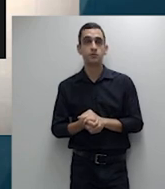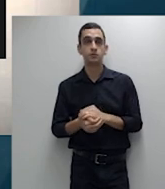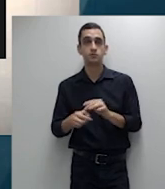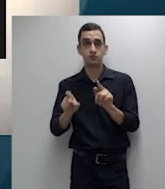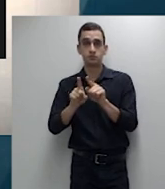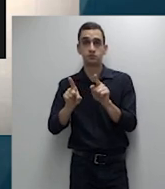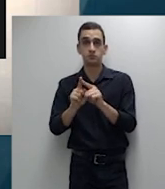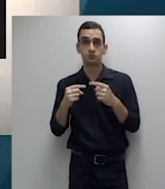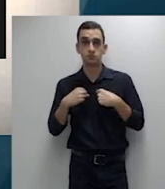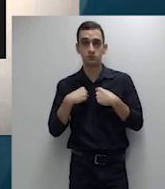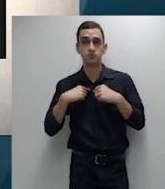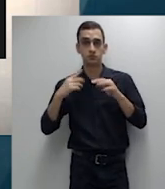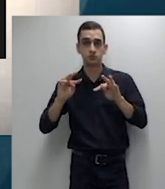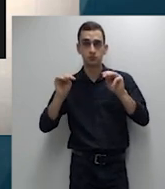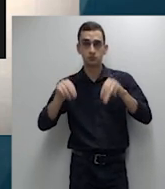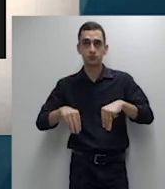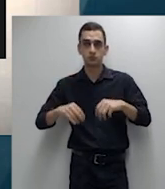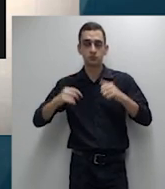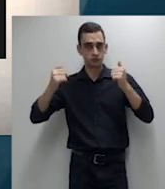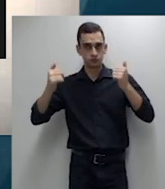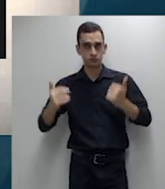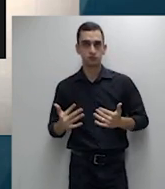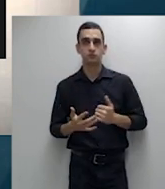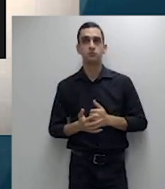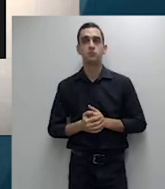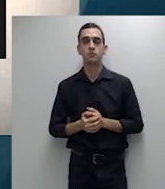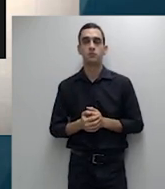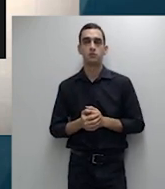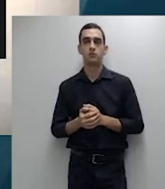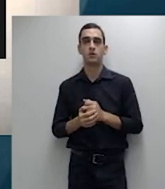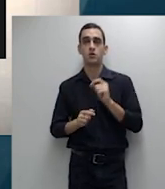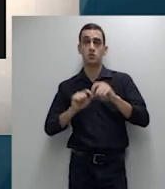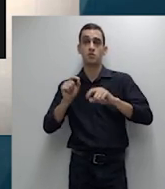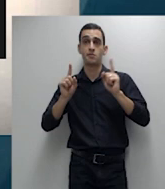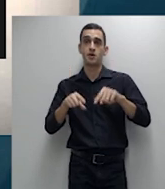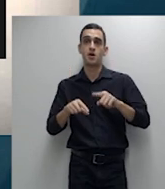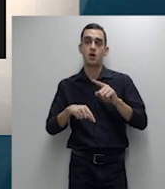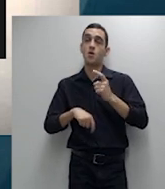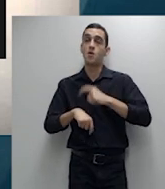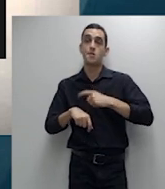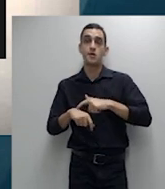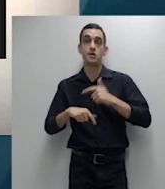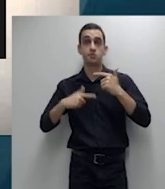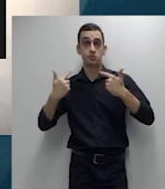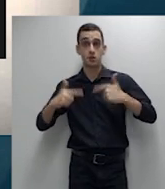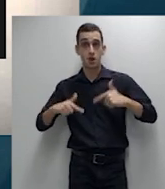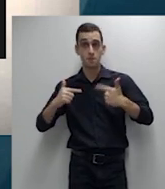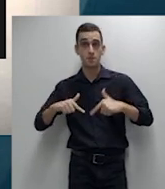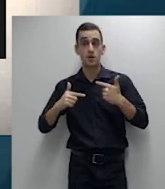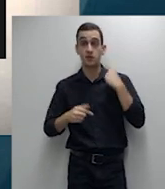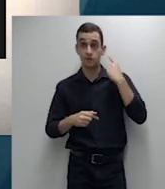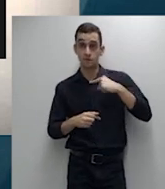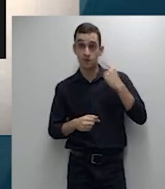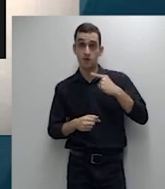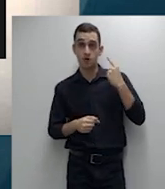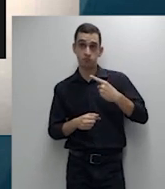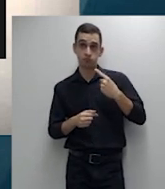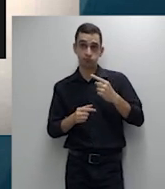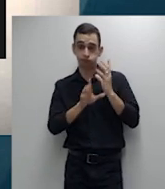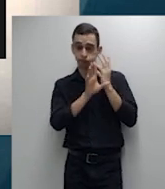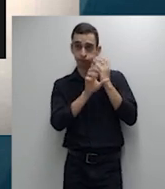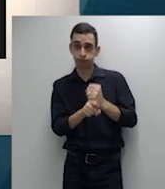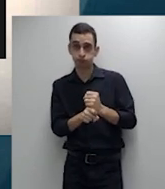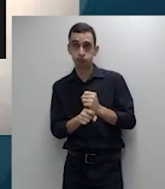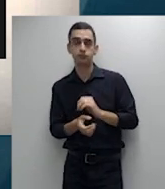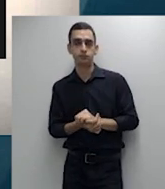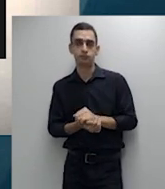dá caminhando para parte final a questão dos honorários e quando nós pegamos percentual